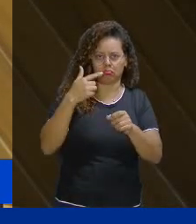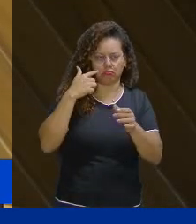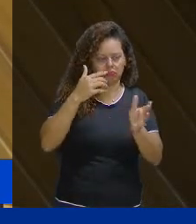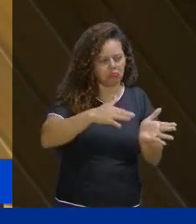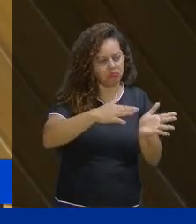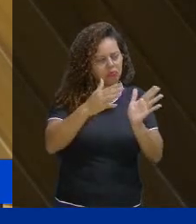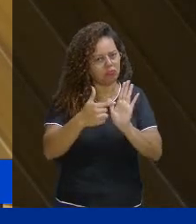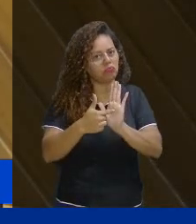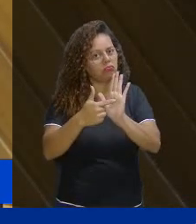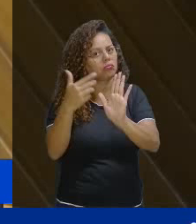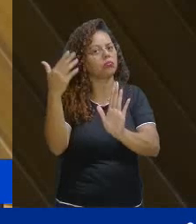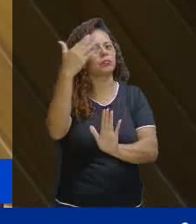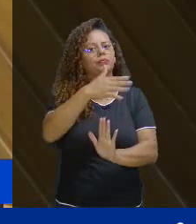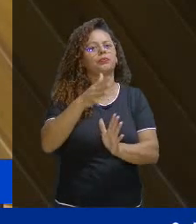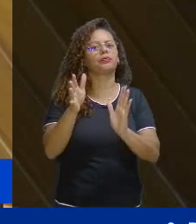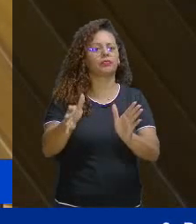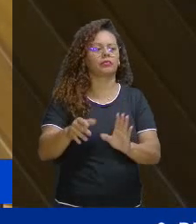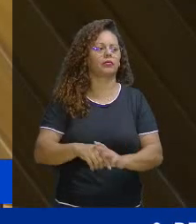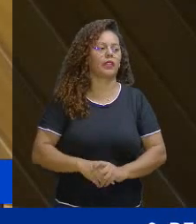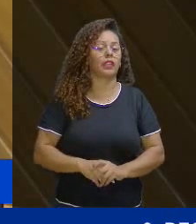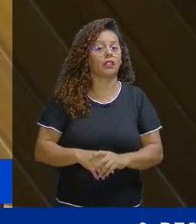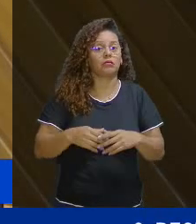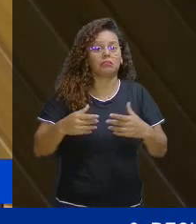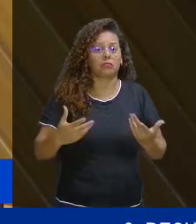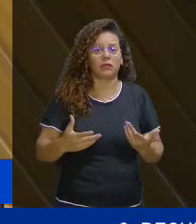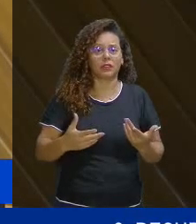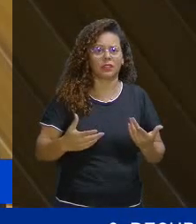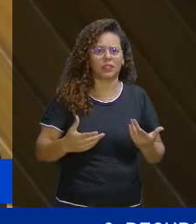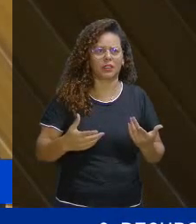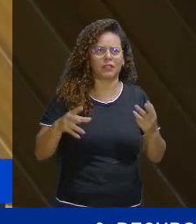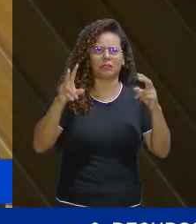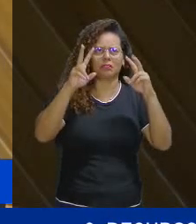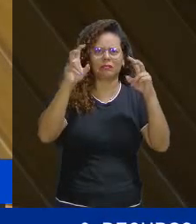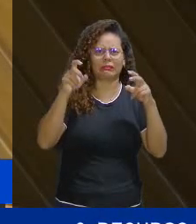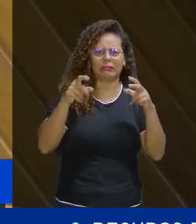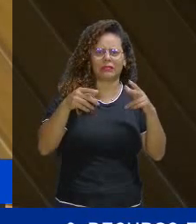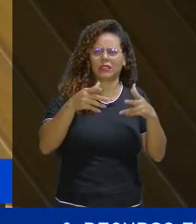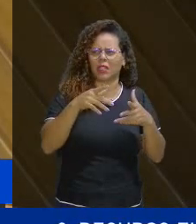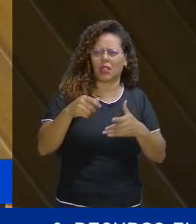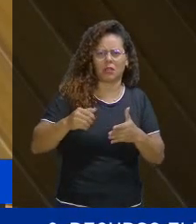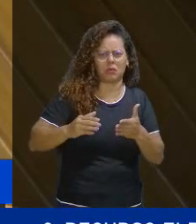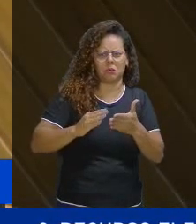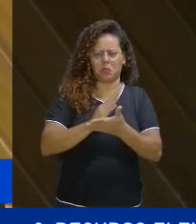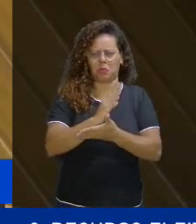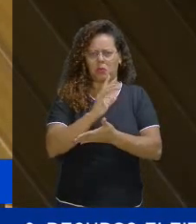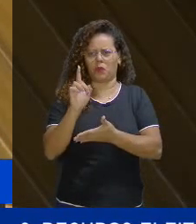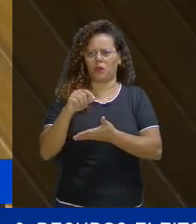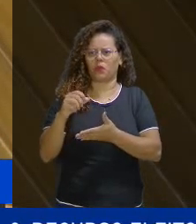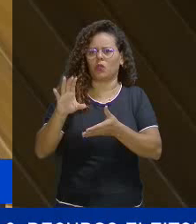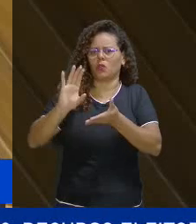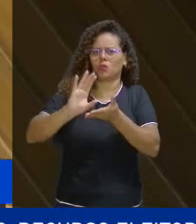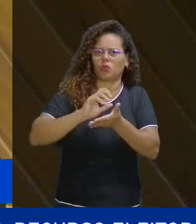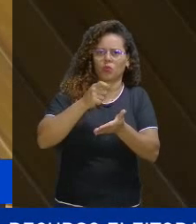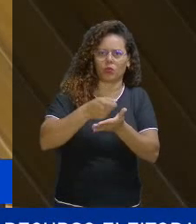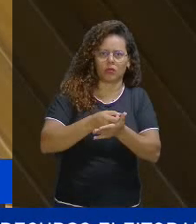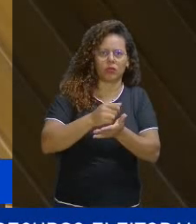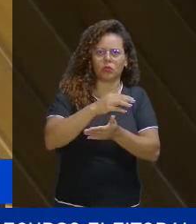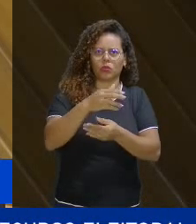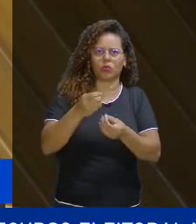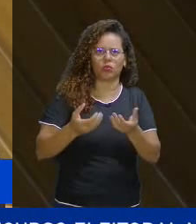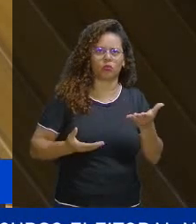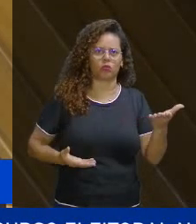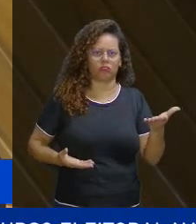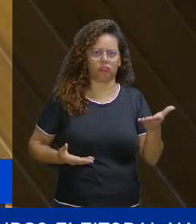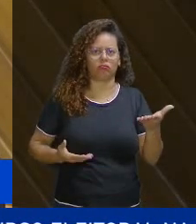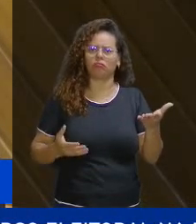recorrente. Assim, não há fundamento suficiente para a desaprovação das contas. Sobre o tema,